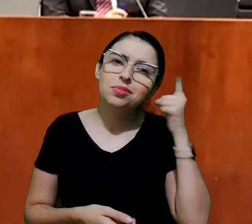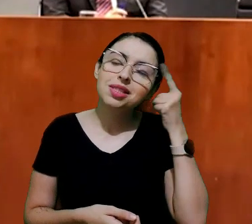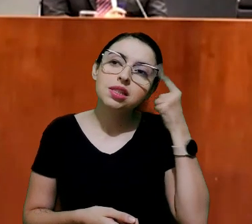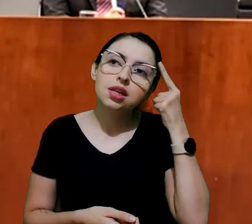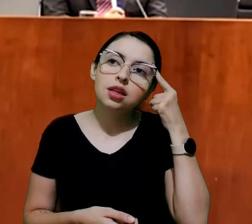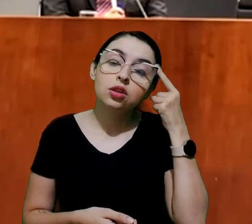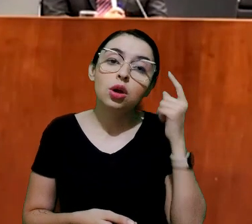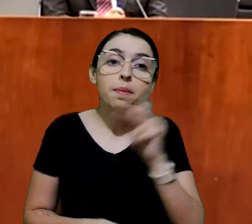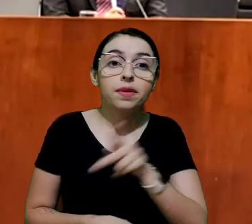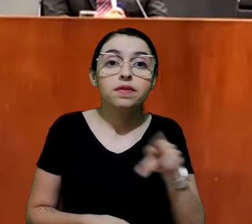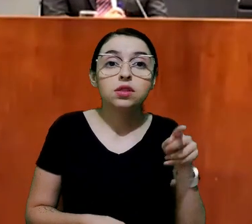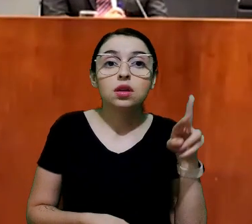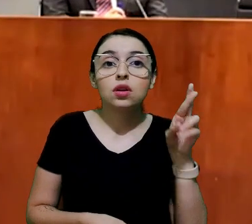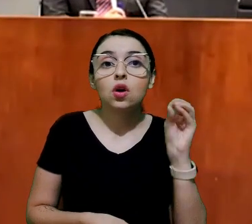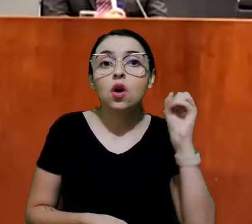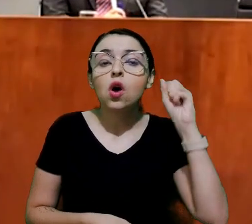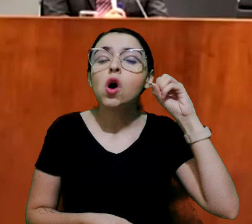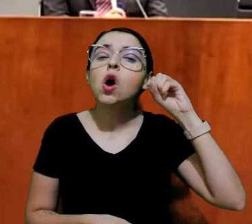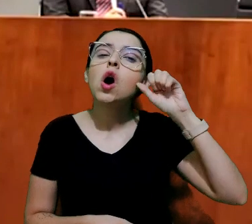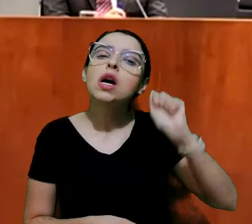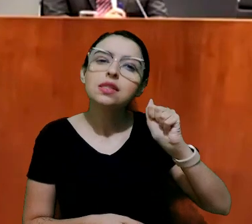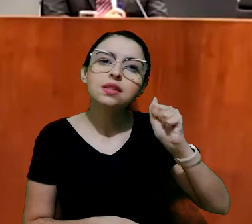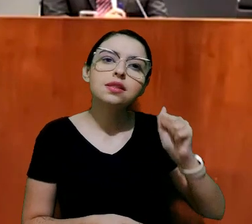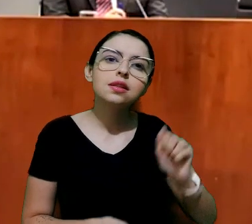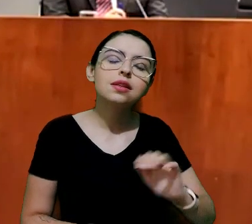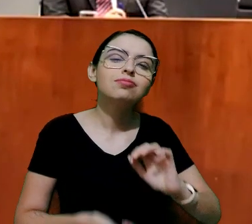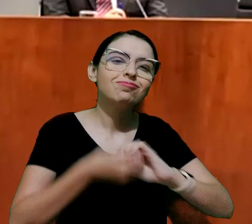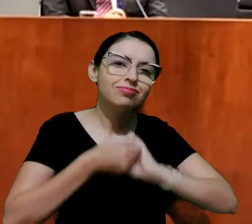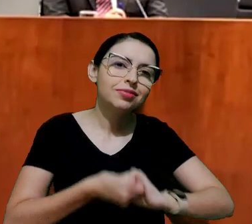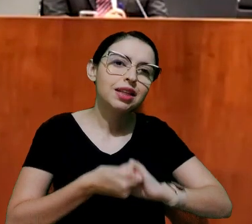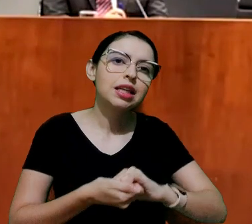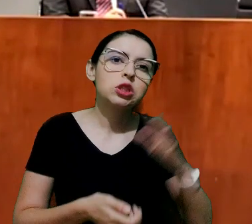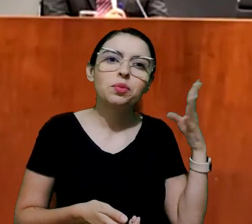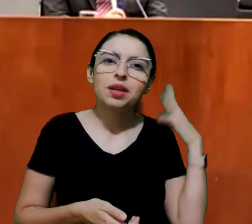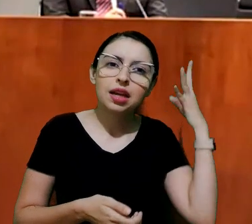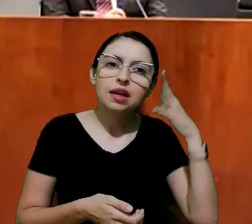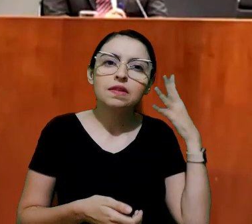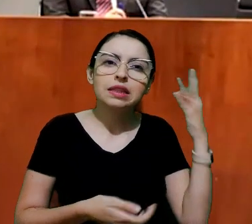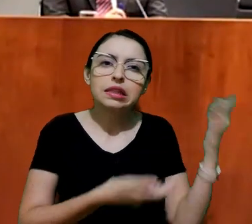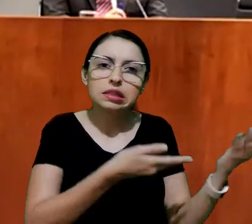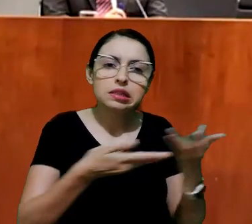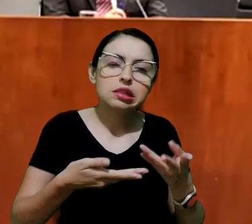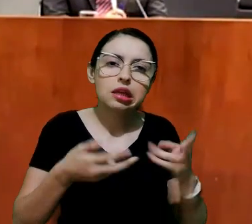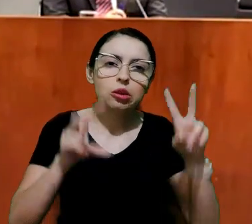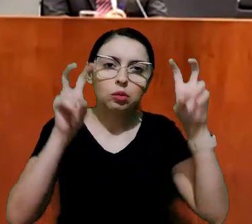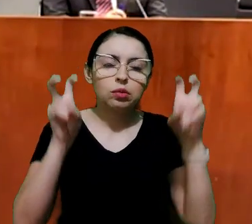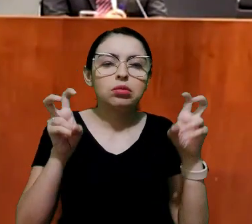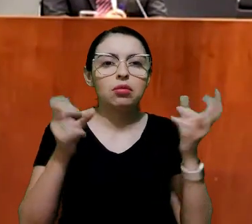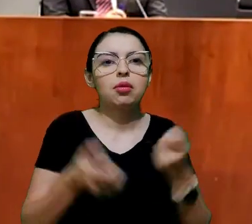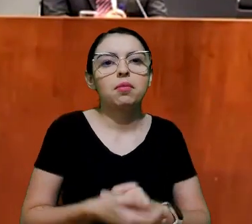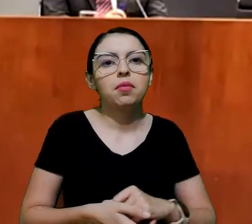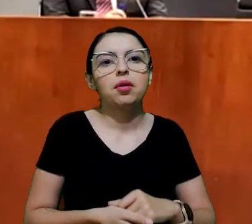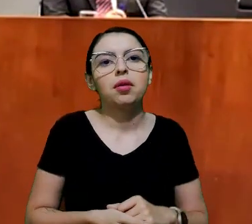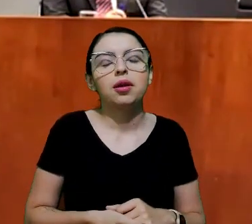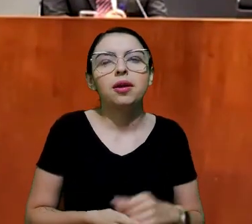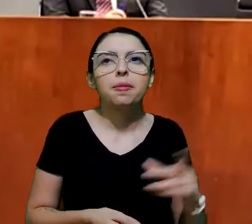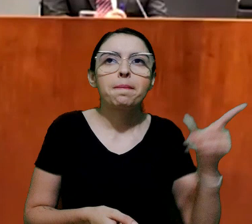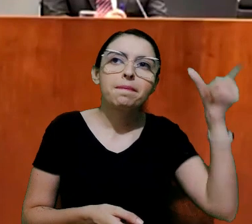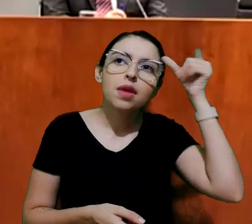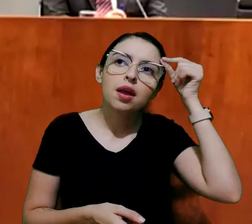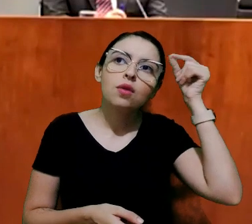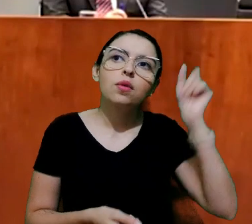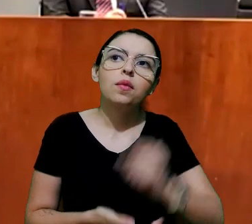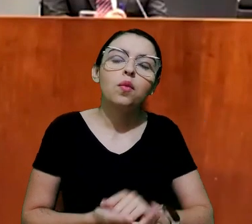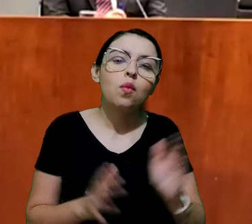Rosa, eu cumprimento sua palestra e já trazendo uma frase que me marcou né, neste encontro,